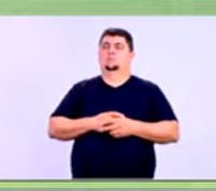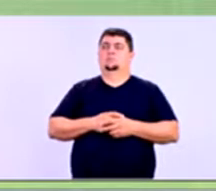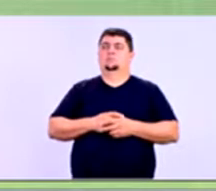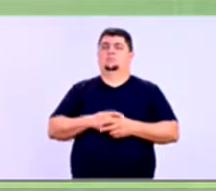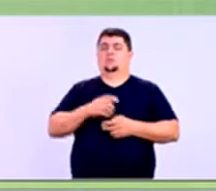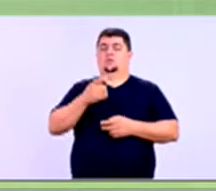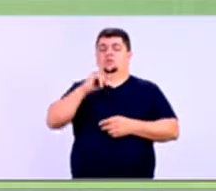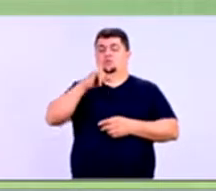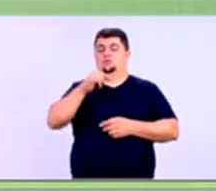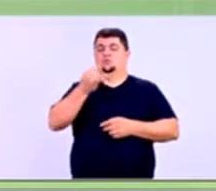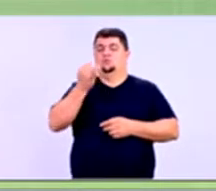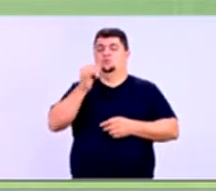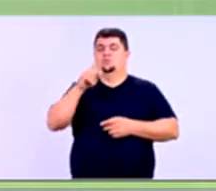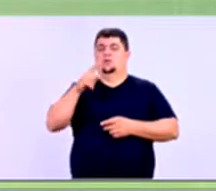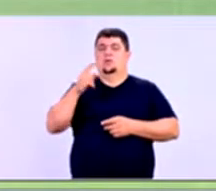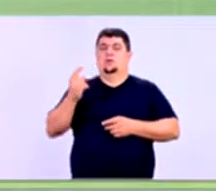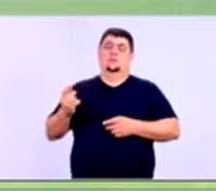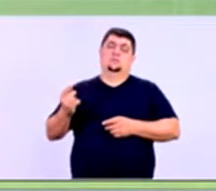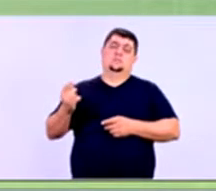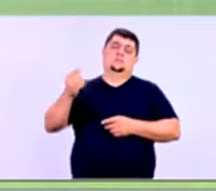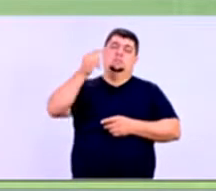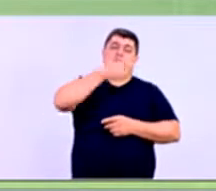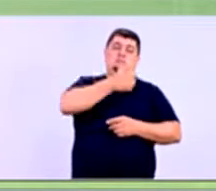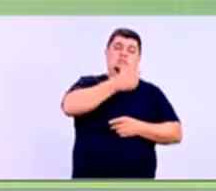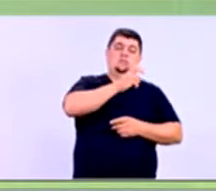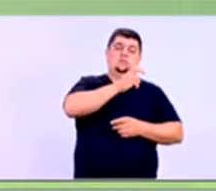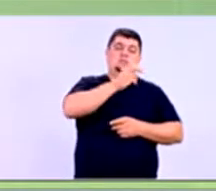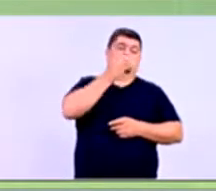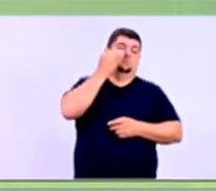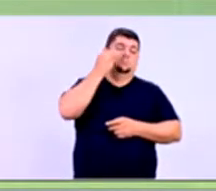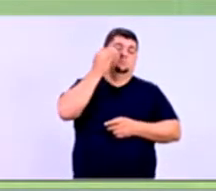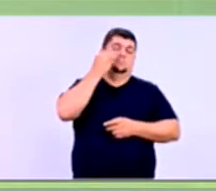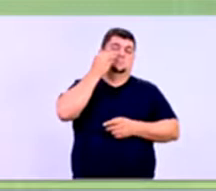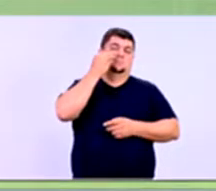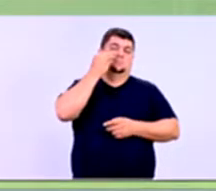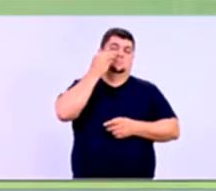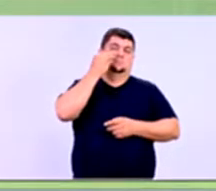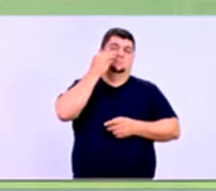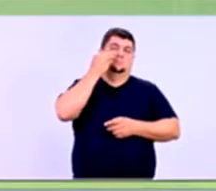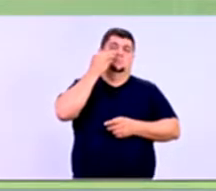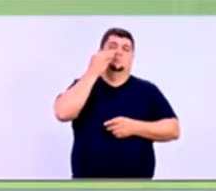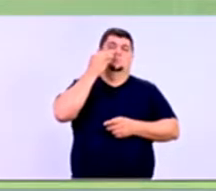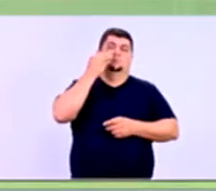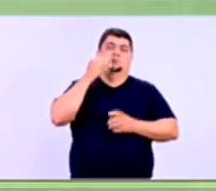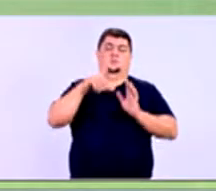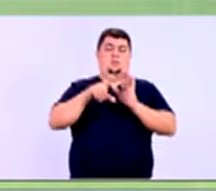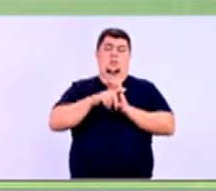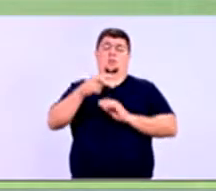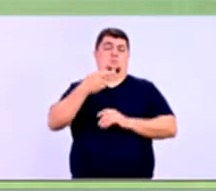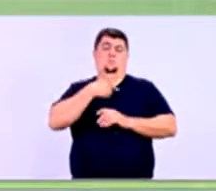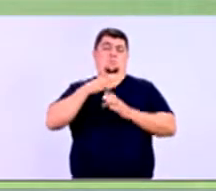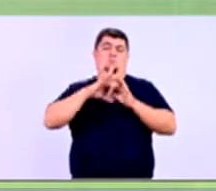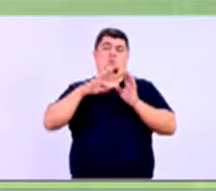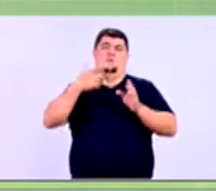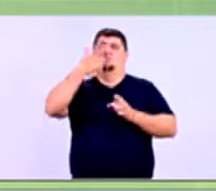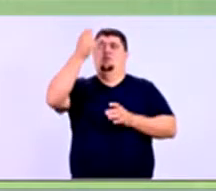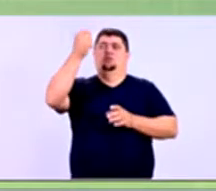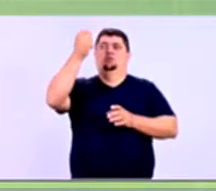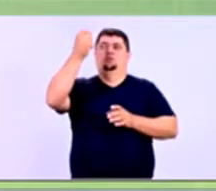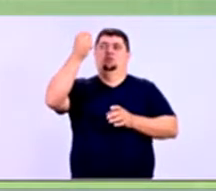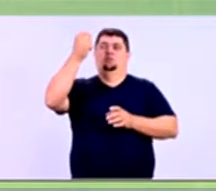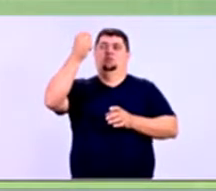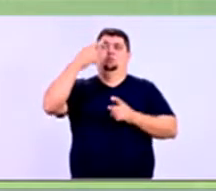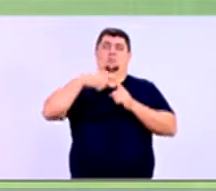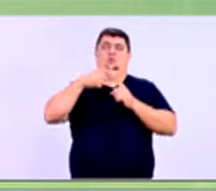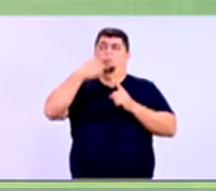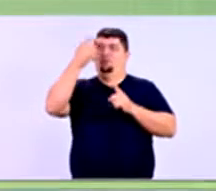Esses juros vai ser calculado em cima de quem? Dos 20 mil? Não, por lei não pode. Por que não pode? Porque eu não estou